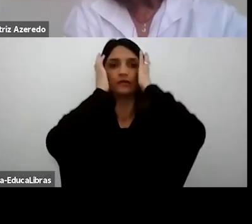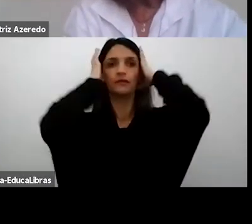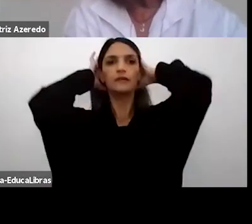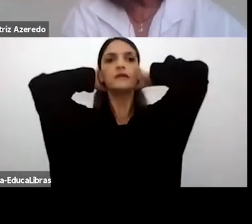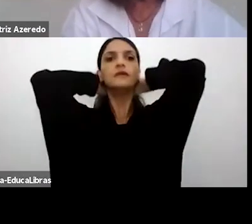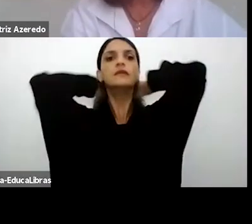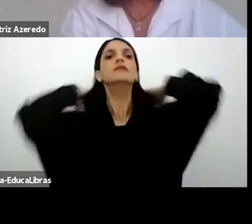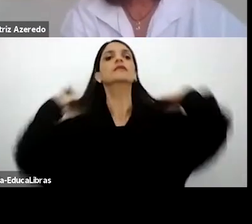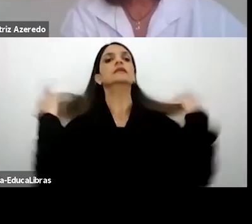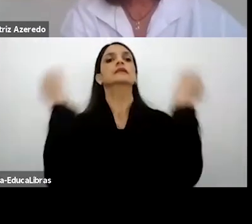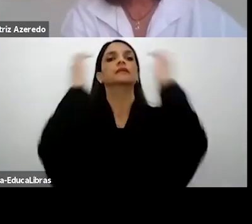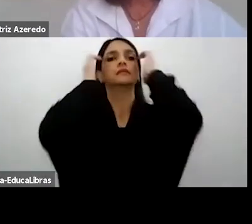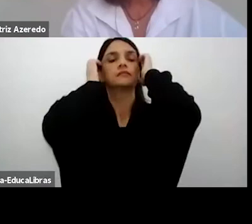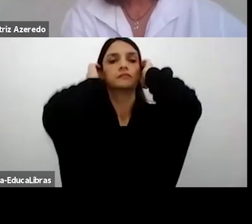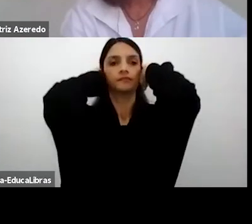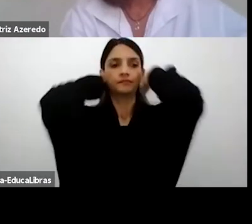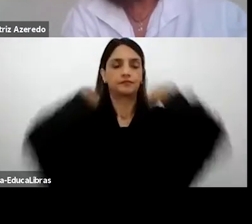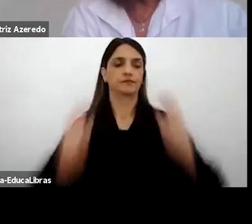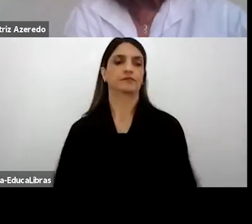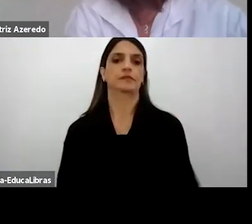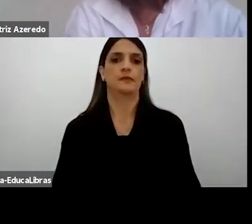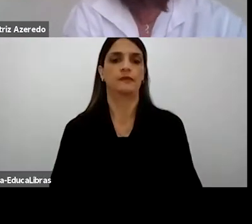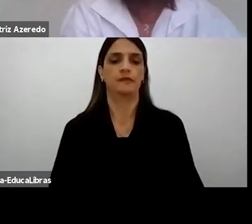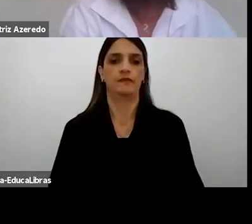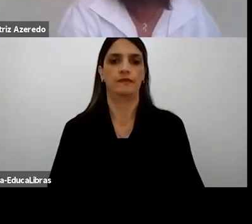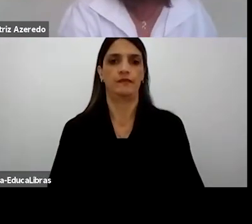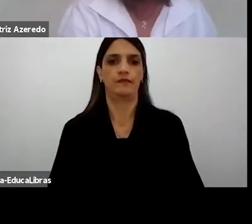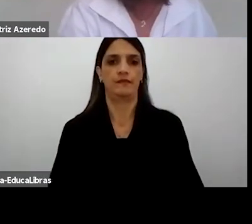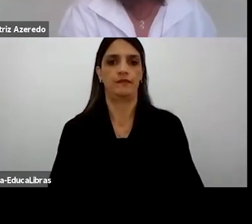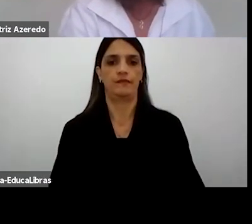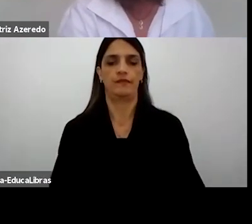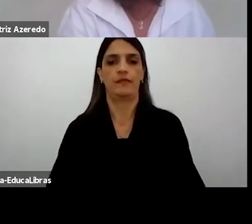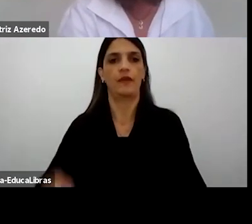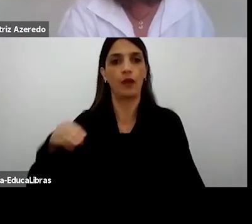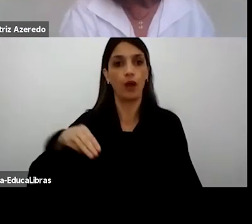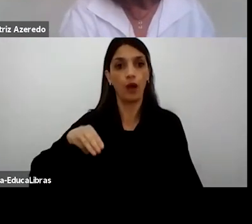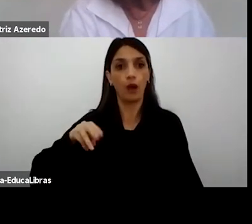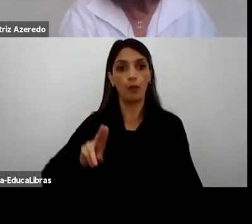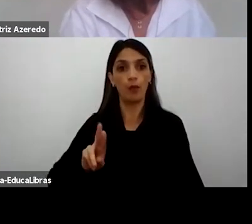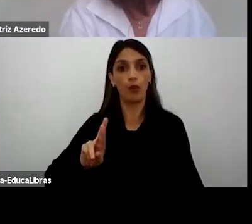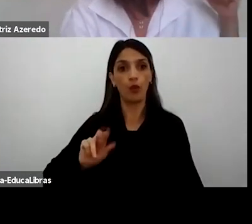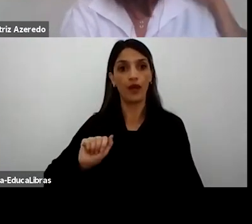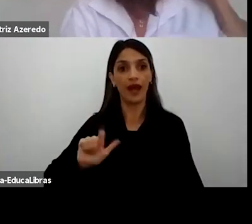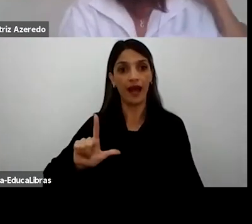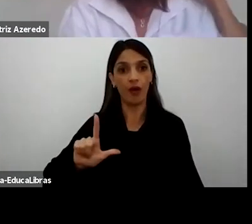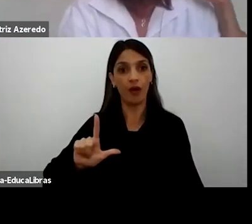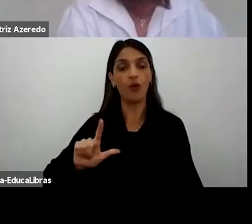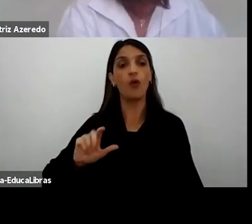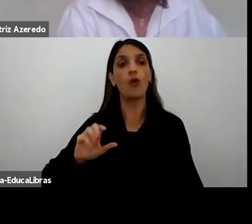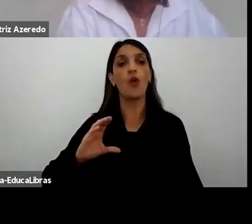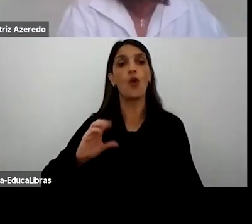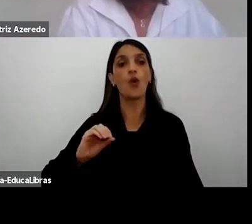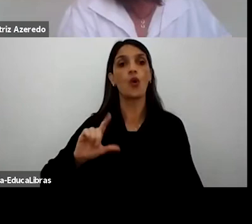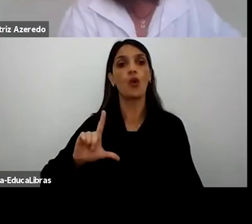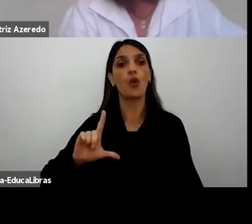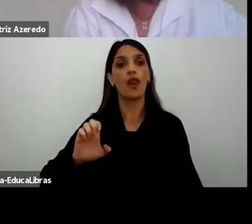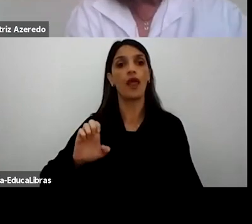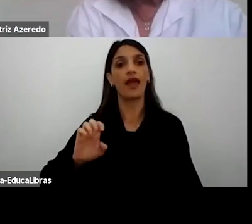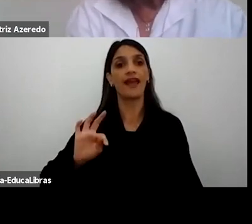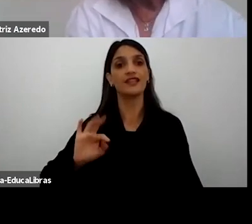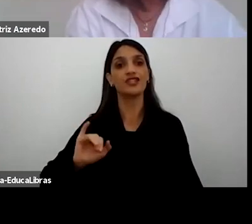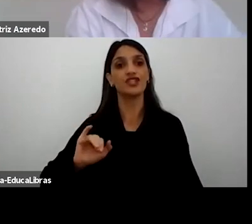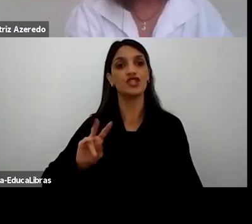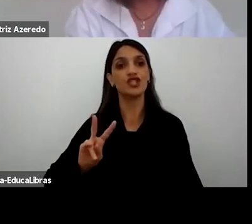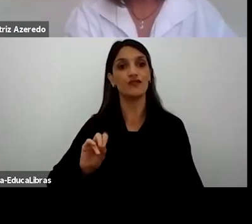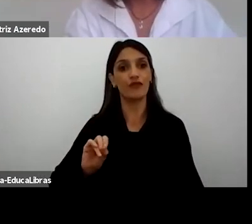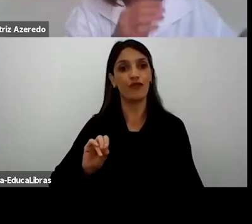Cadê, Kika? Moral Coletivo é o nome que a gente deu. Então, galera que está assistindo a gente, clica